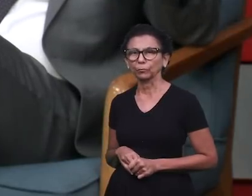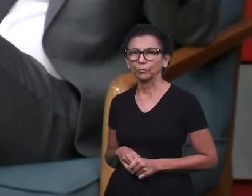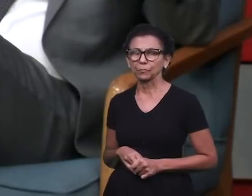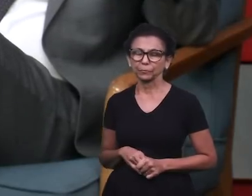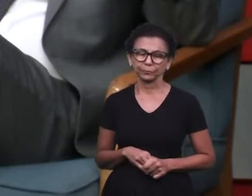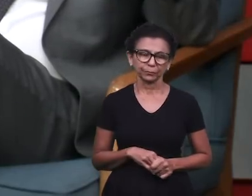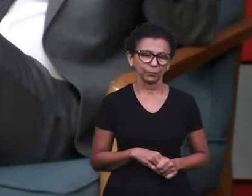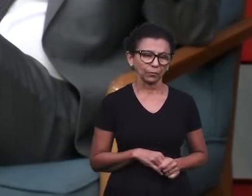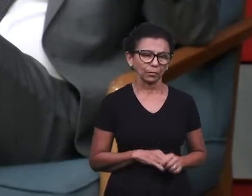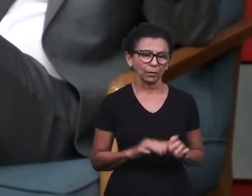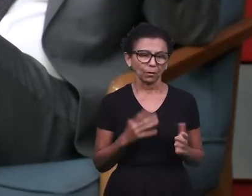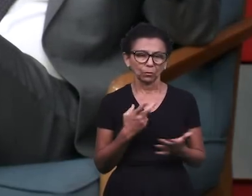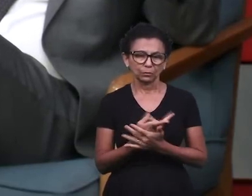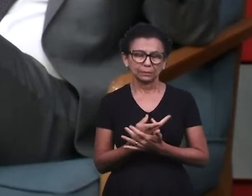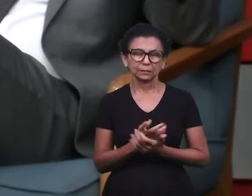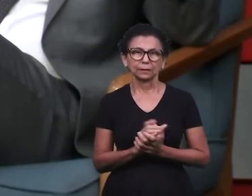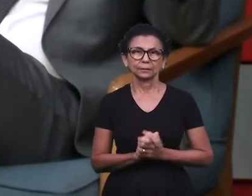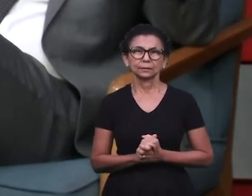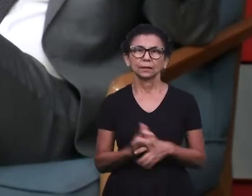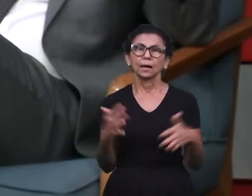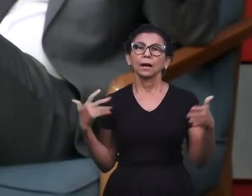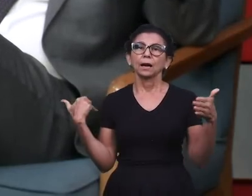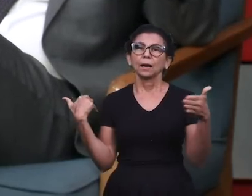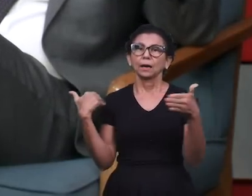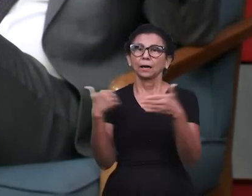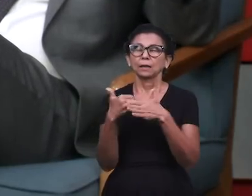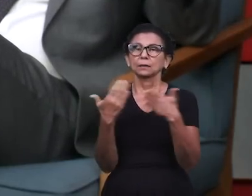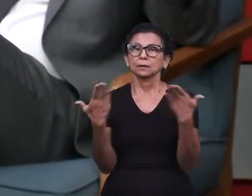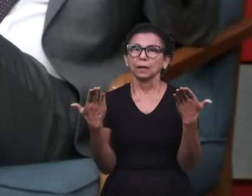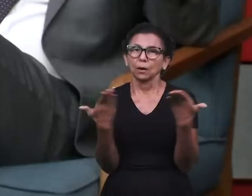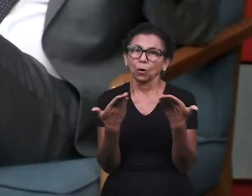Ainda hoje, é uma doença